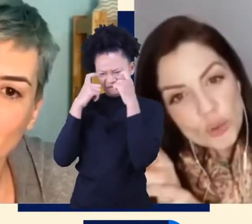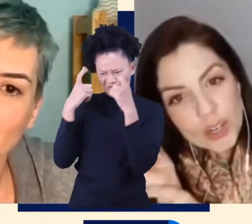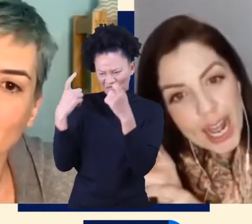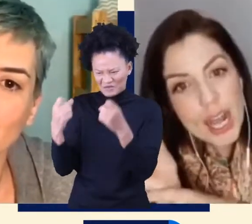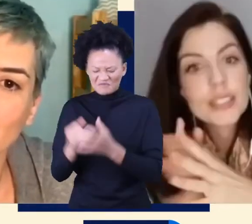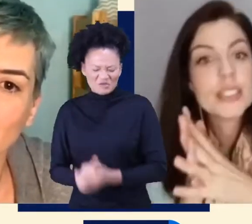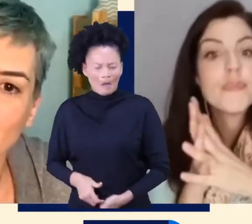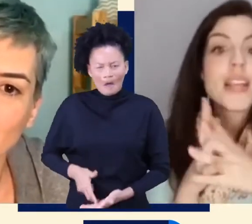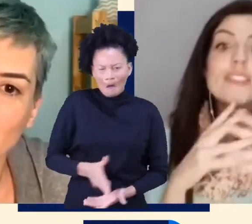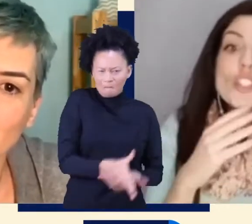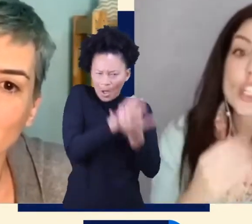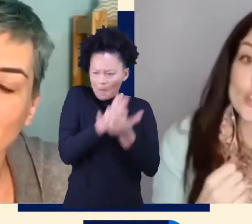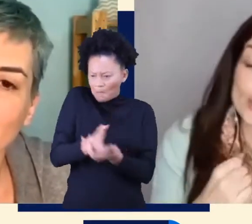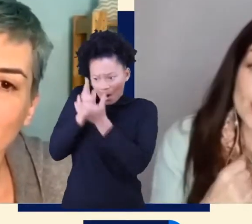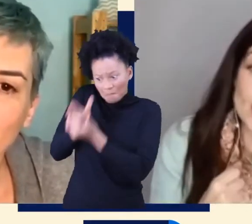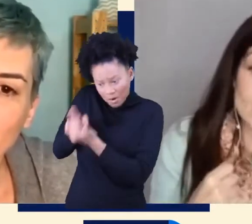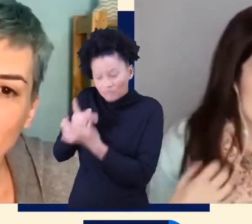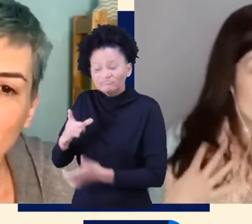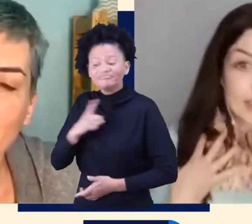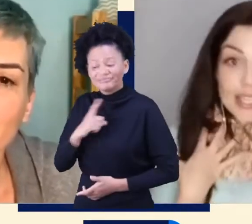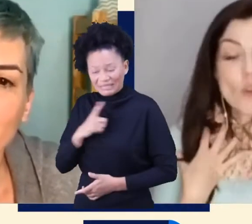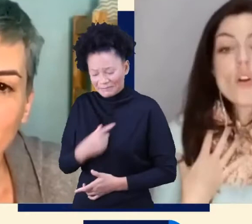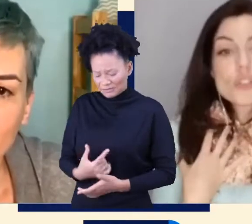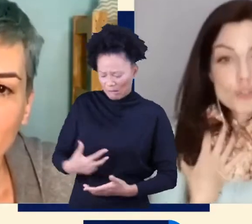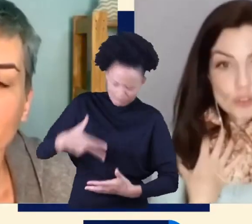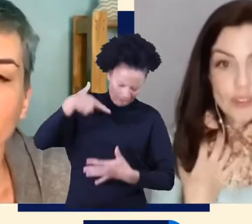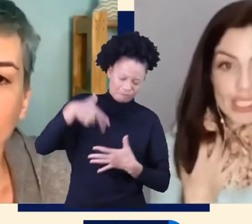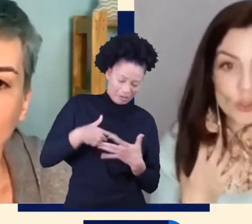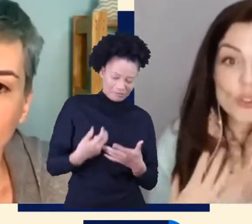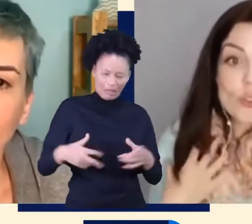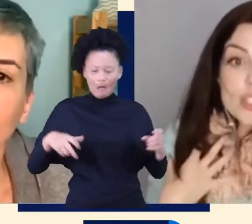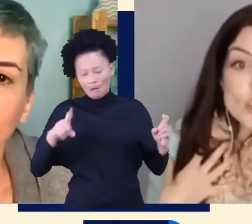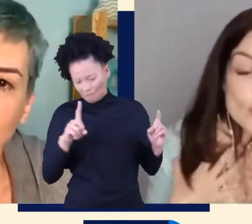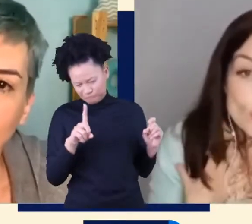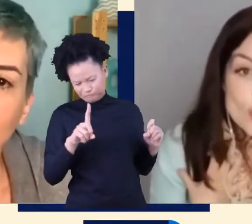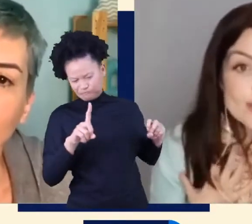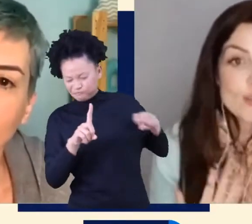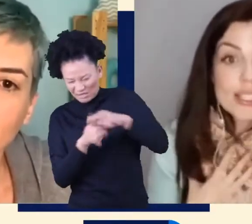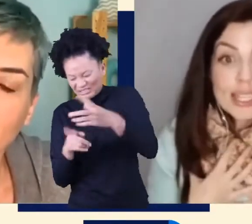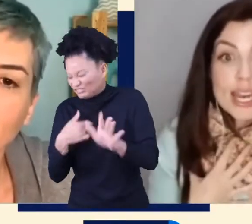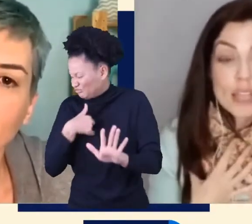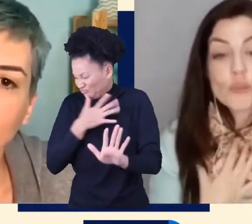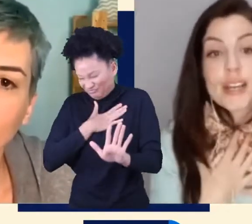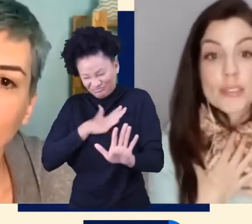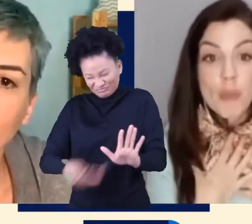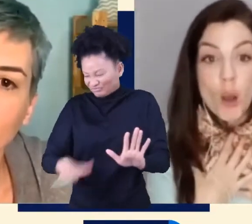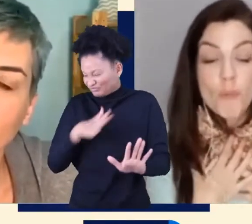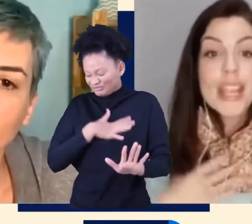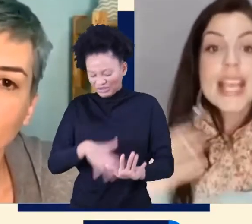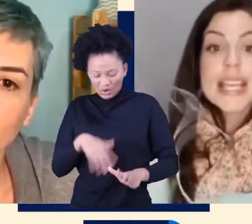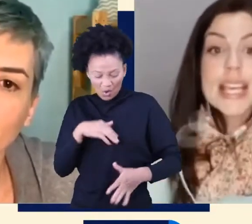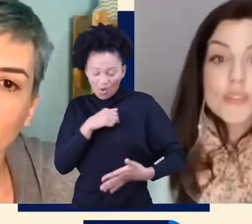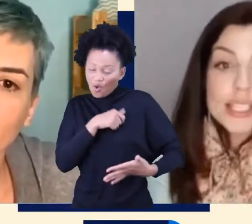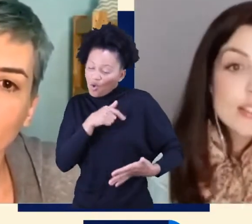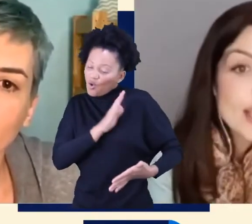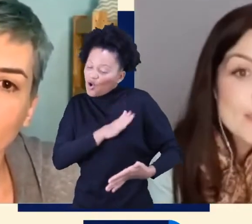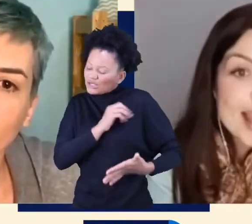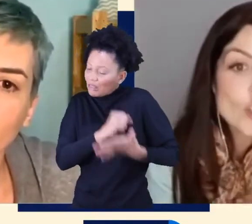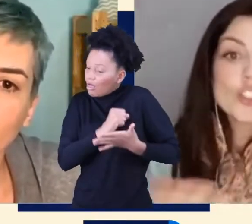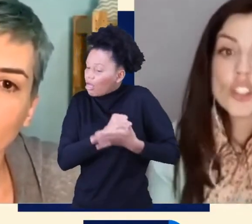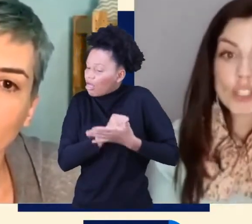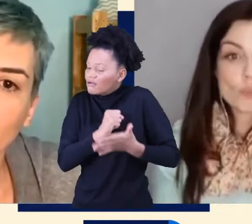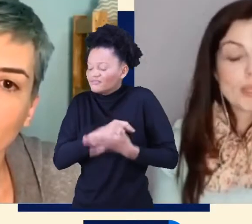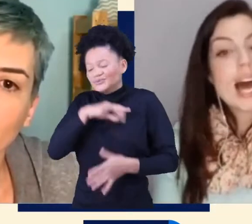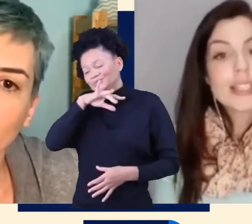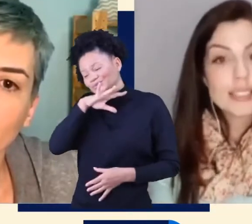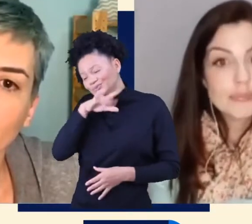gente machucada, de gente acidentada. Nem eu gosto de ver isso. Isso deixa nosso coração acelerado, faz mal. E às vezes tem